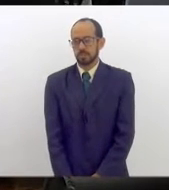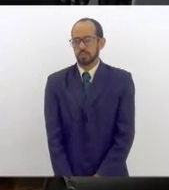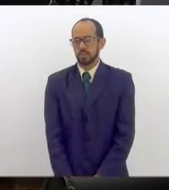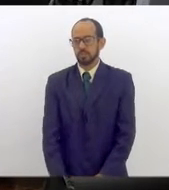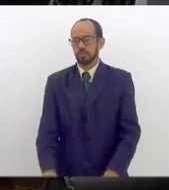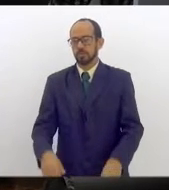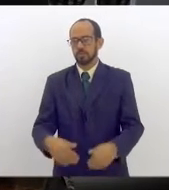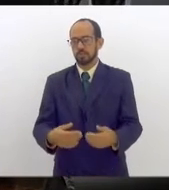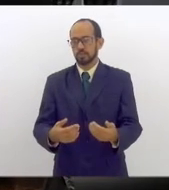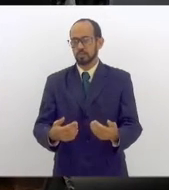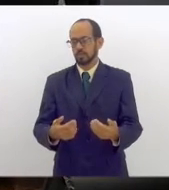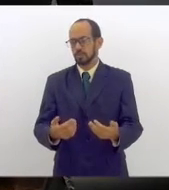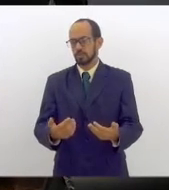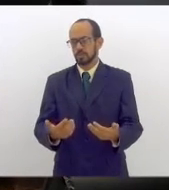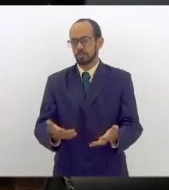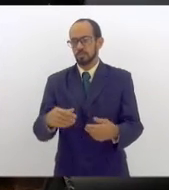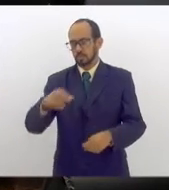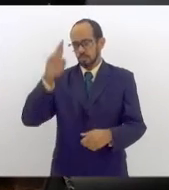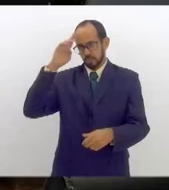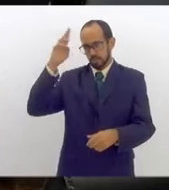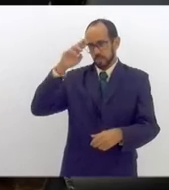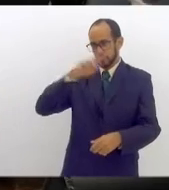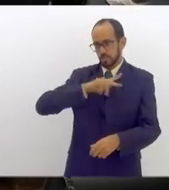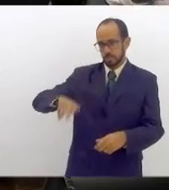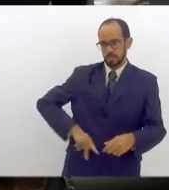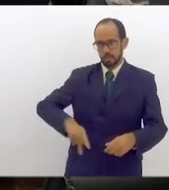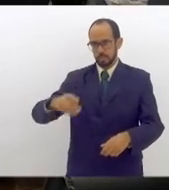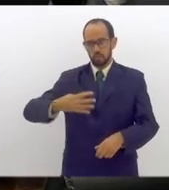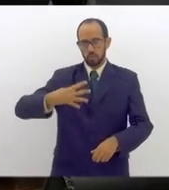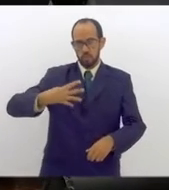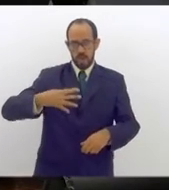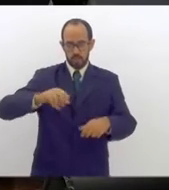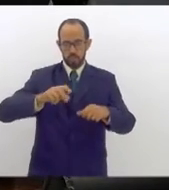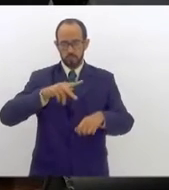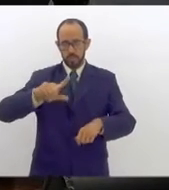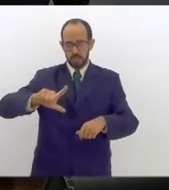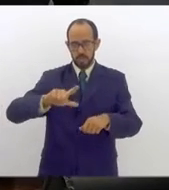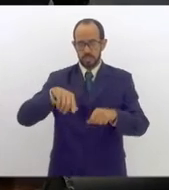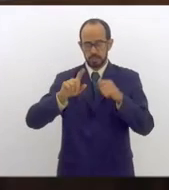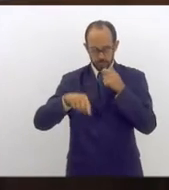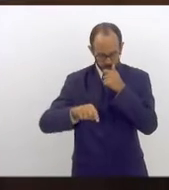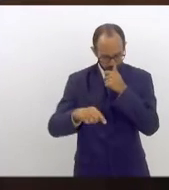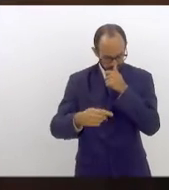Senhora presidente, o quarto projeto da pauta é o